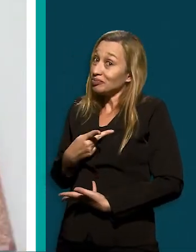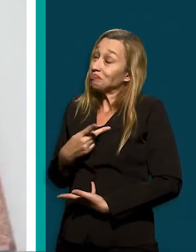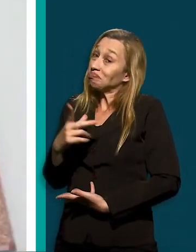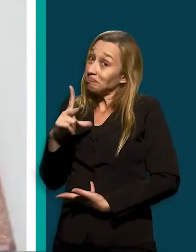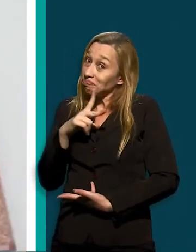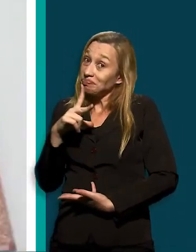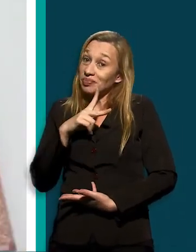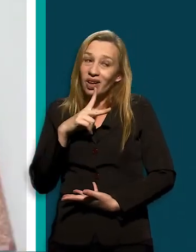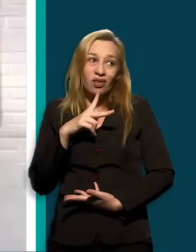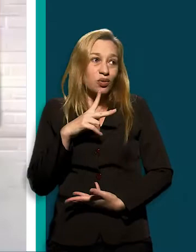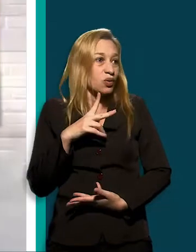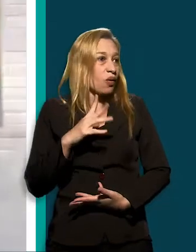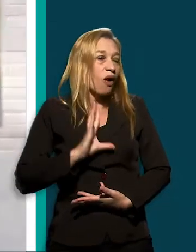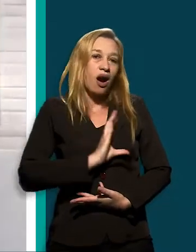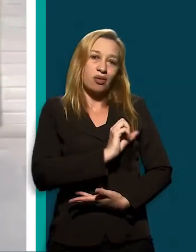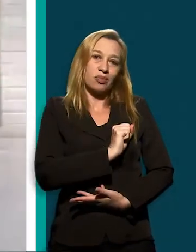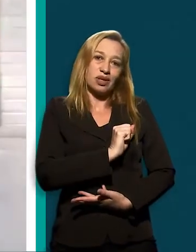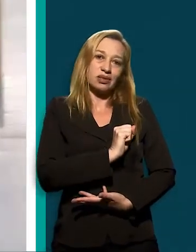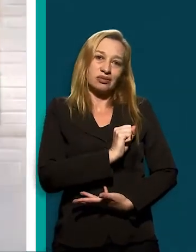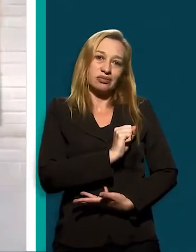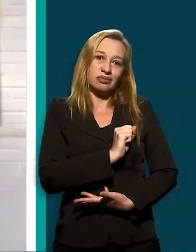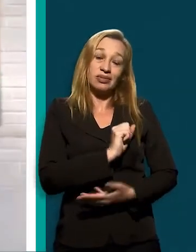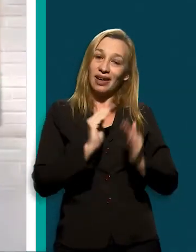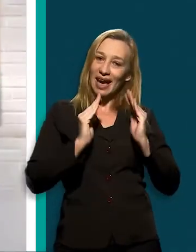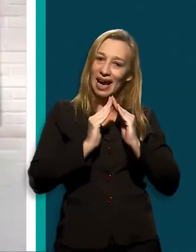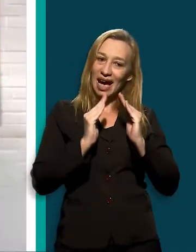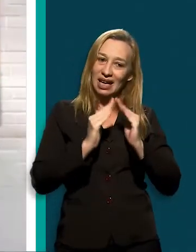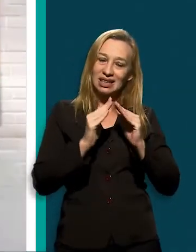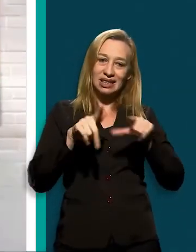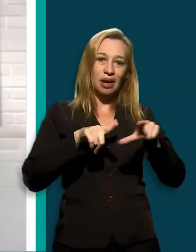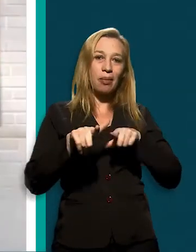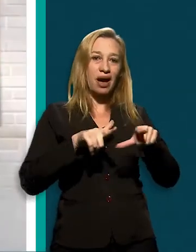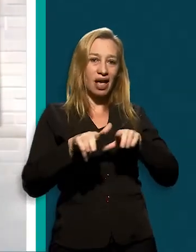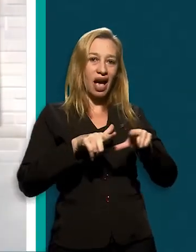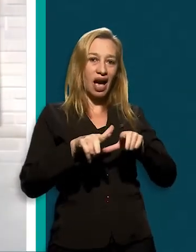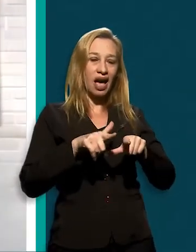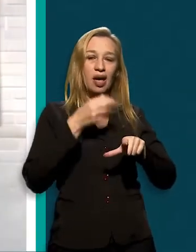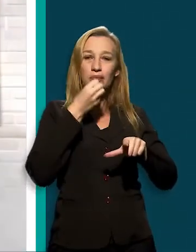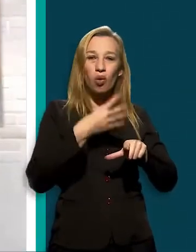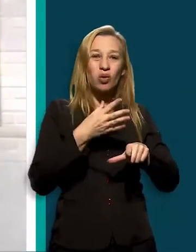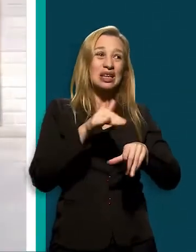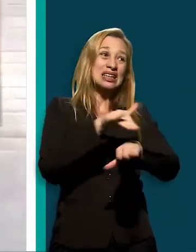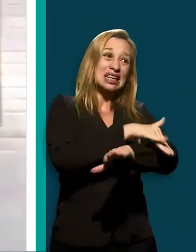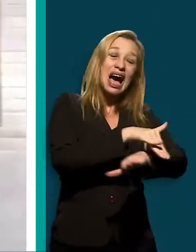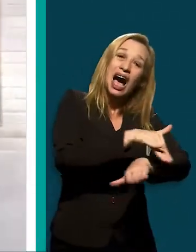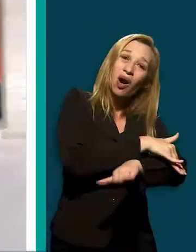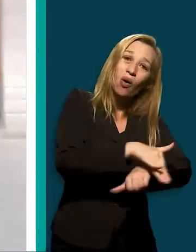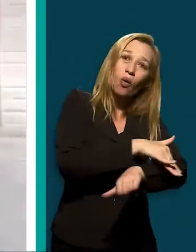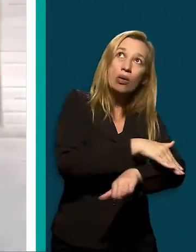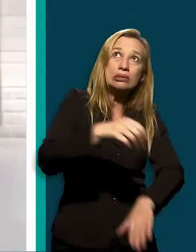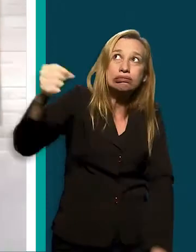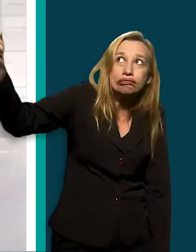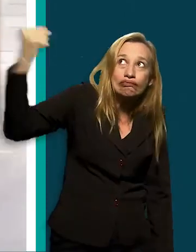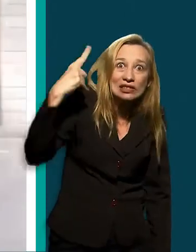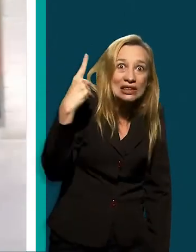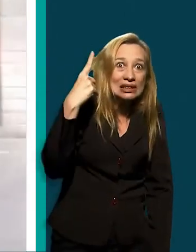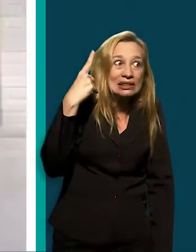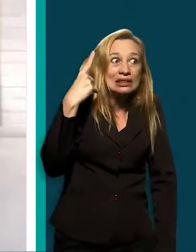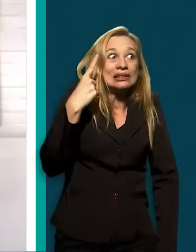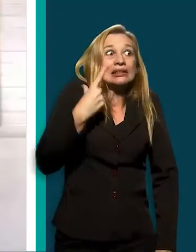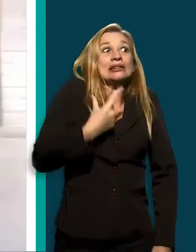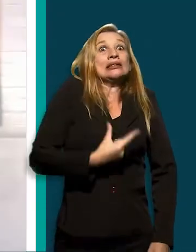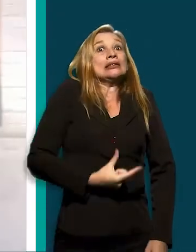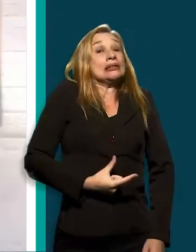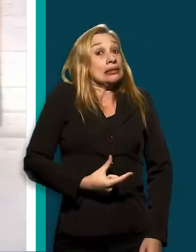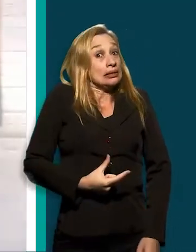confesso que particularmente eu estou adorando gravar o programa de casa, entendeu? Eu fazia esse programa todo na rua, às vezes debaixo de um